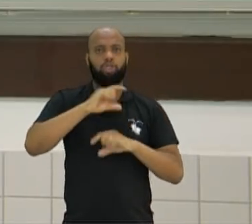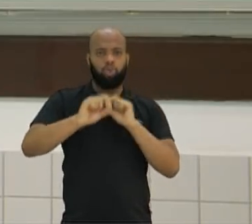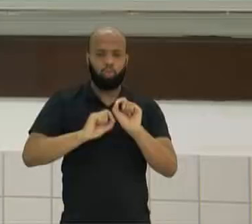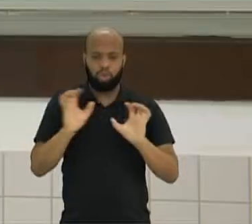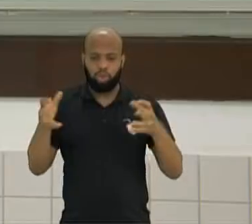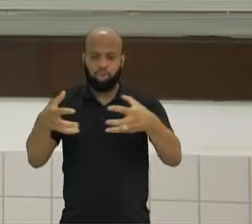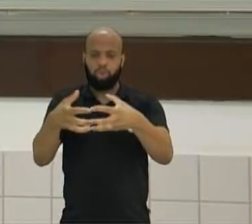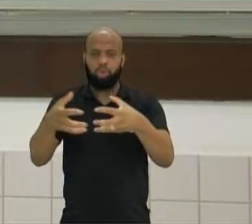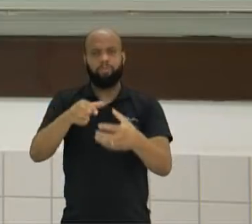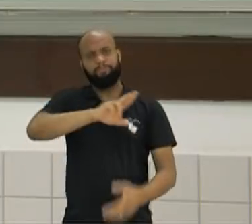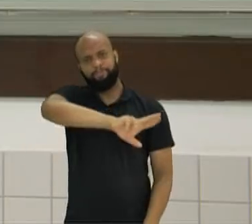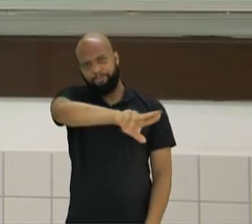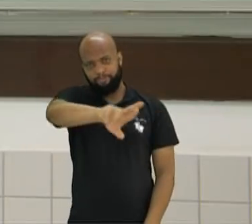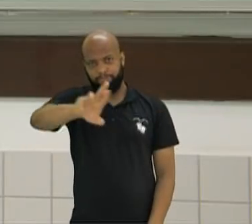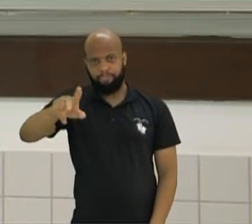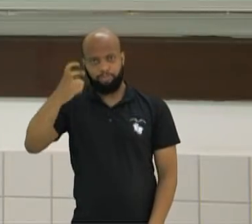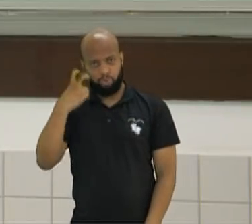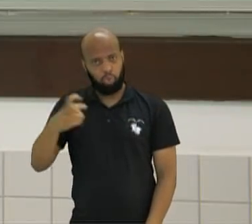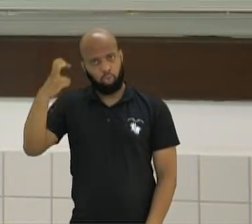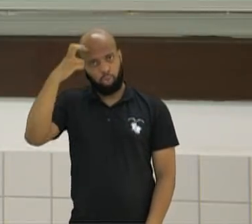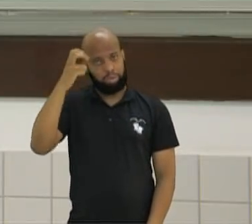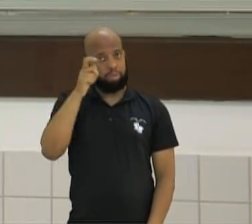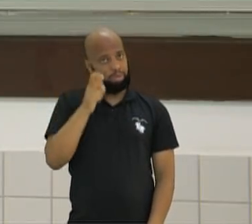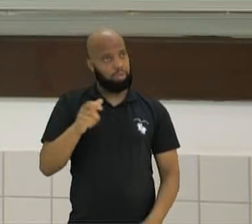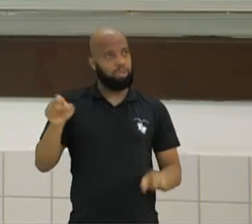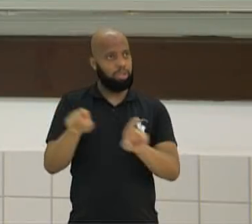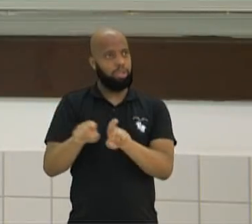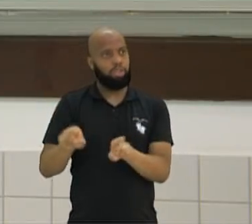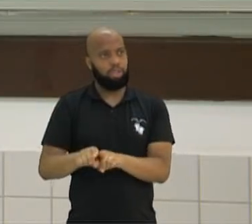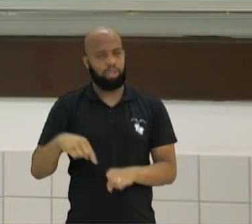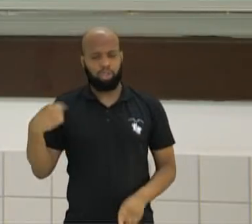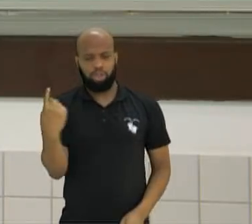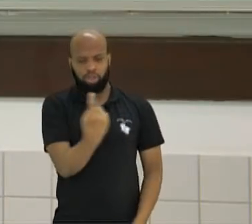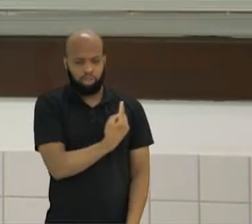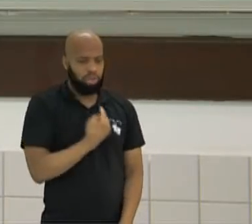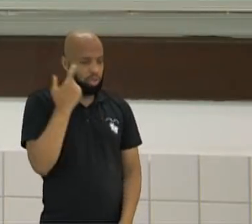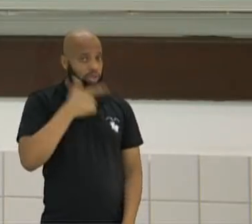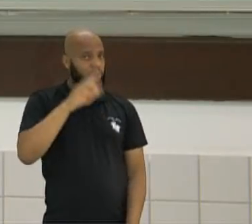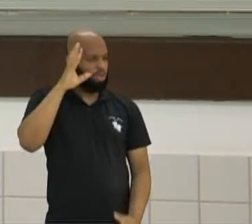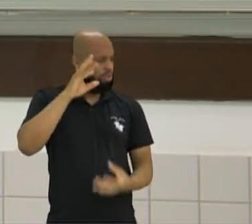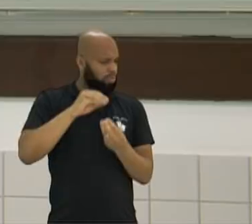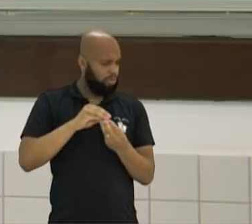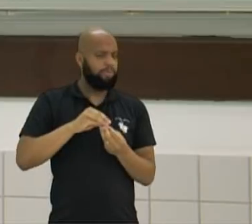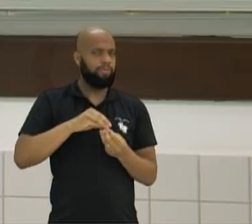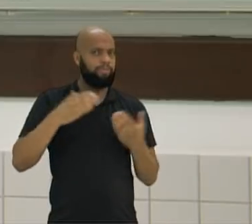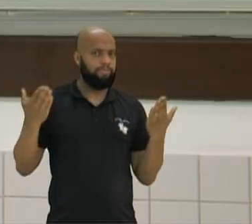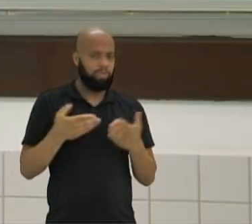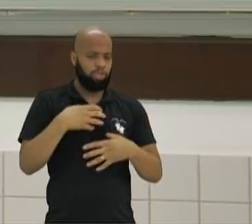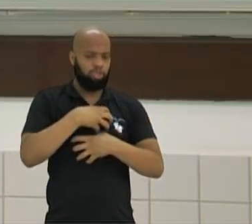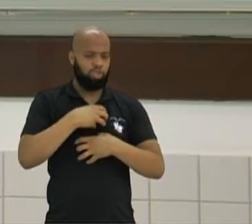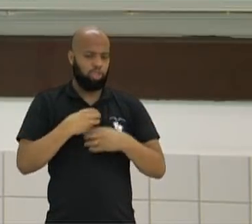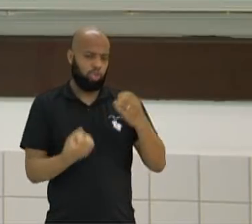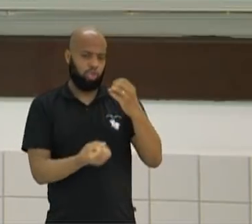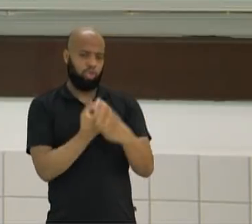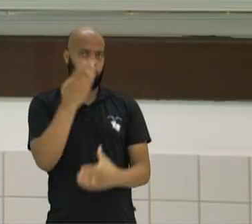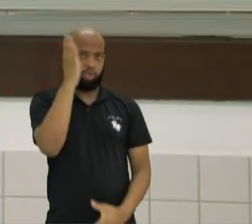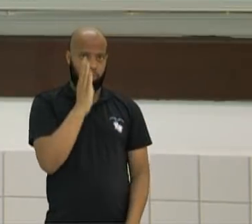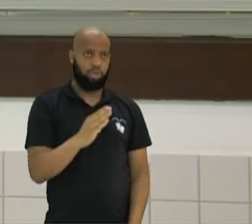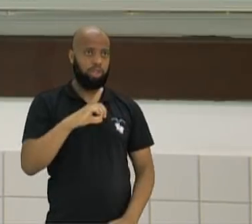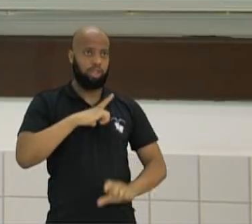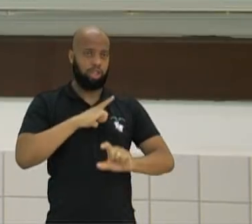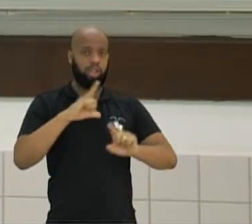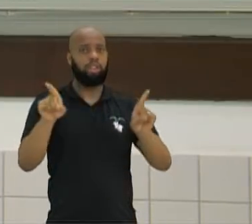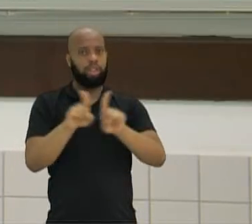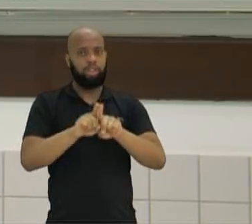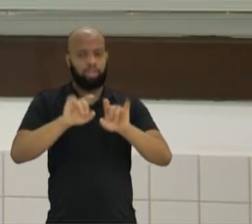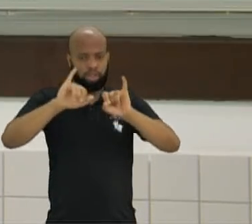de uma diversidade cultural, olha, muito interessante, nós entendermos a construção do Brasil, né? Assim, nós temos também a presença judaica